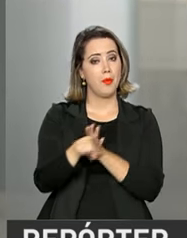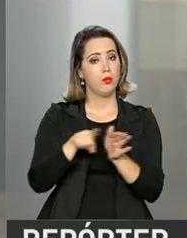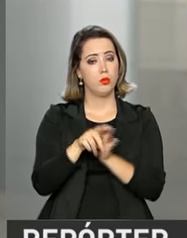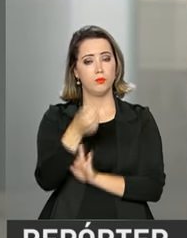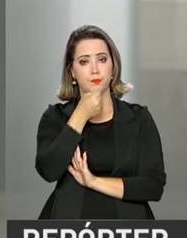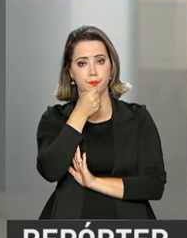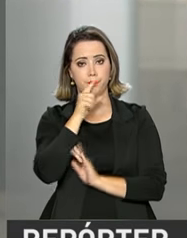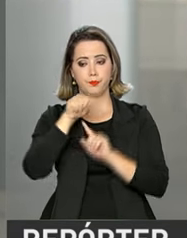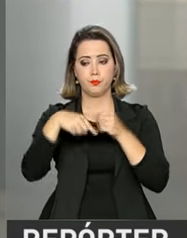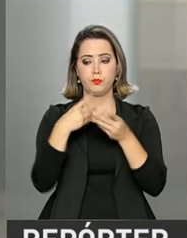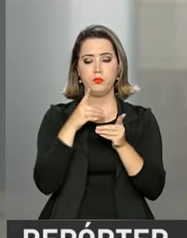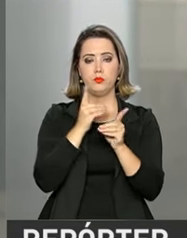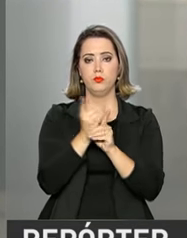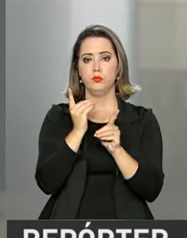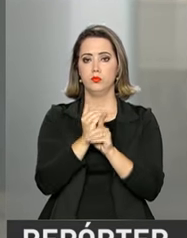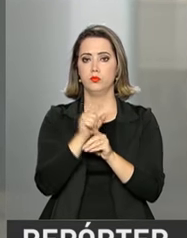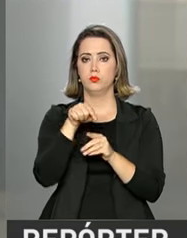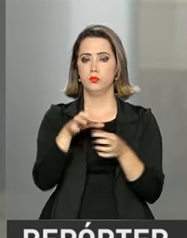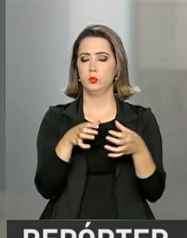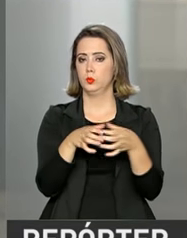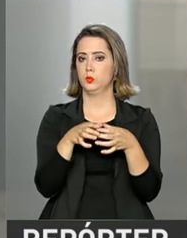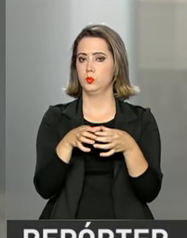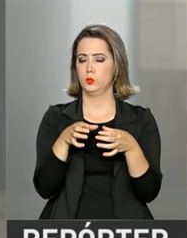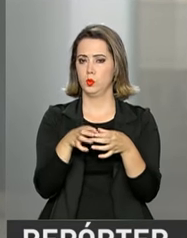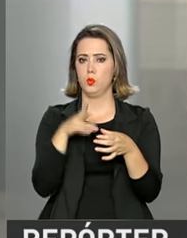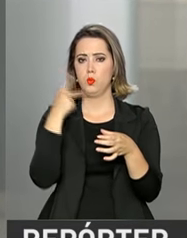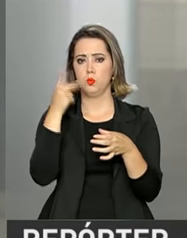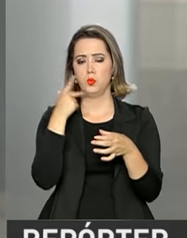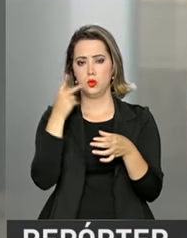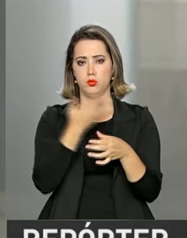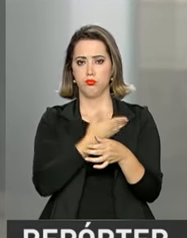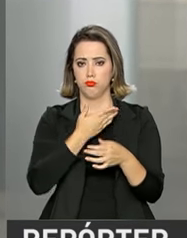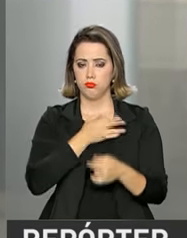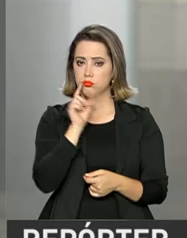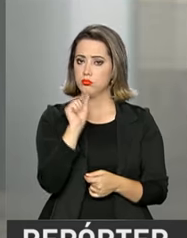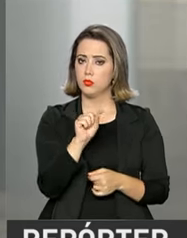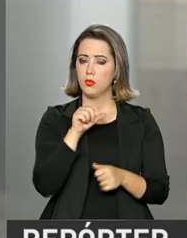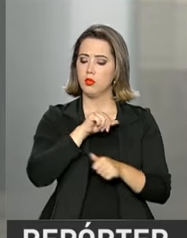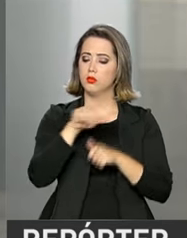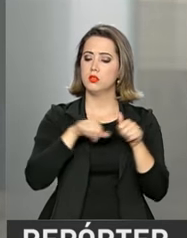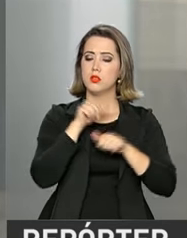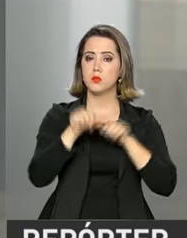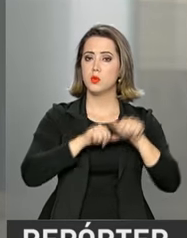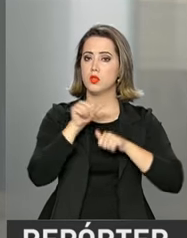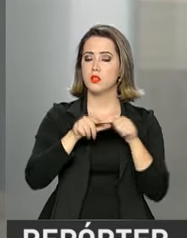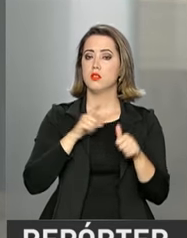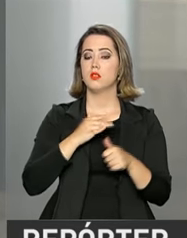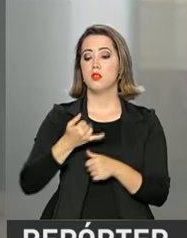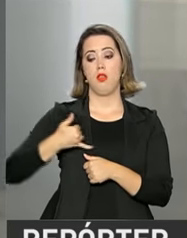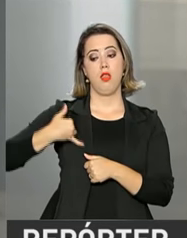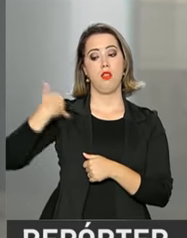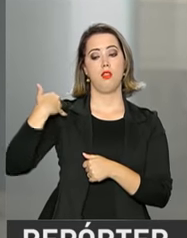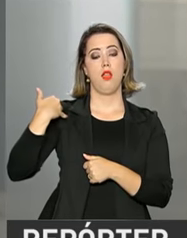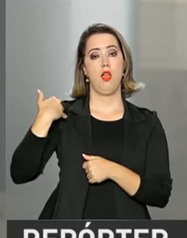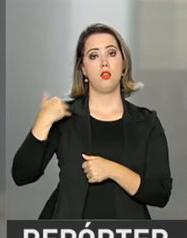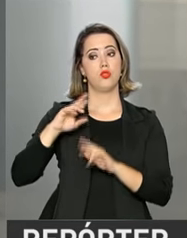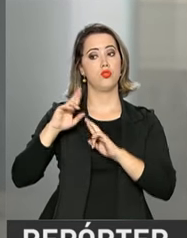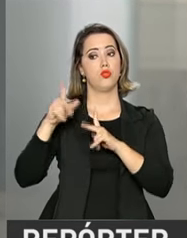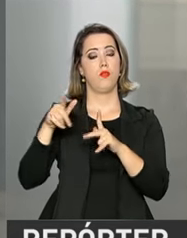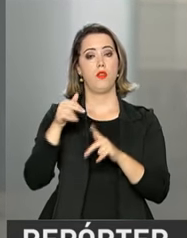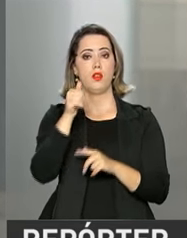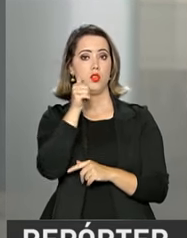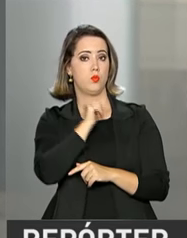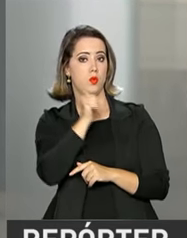com senadores da base aliada entre estas alterações está uma idade mínima diferente para